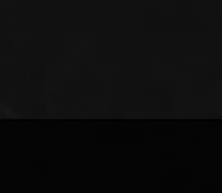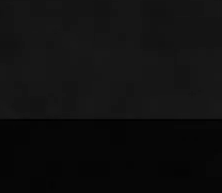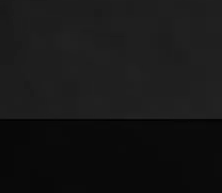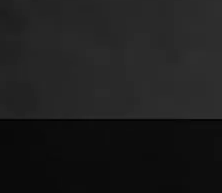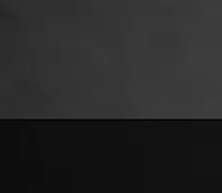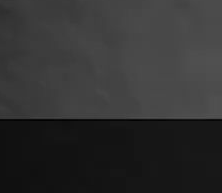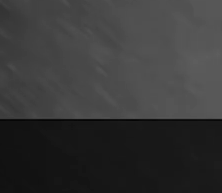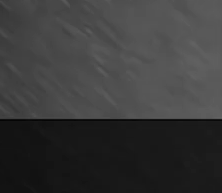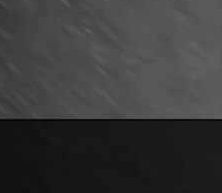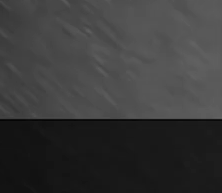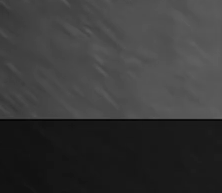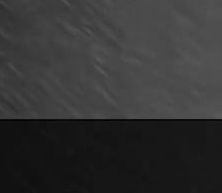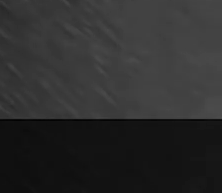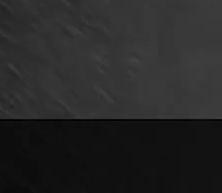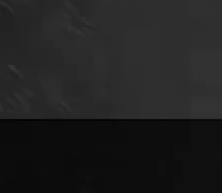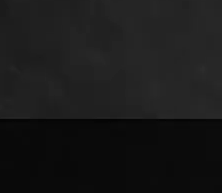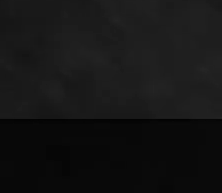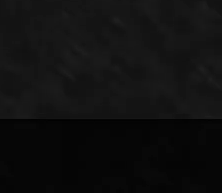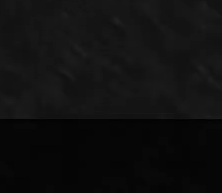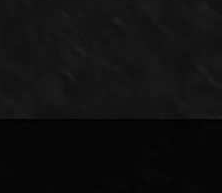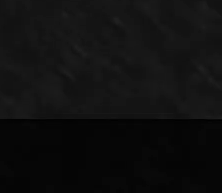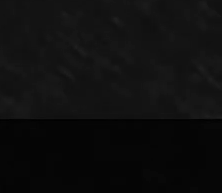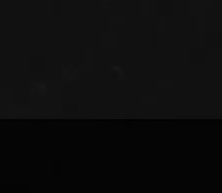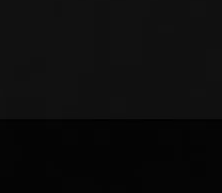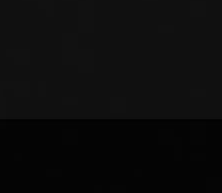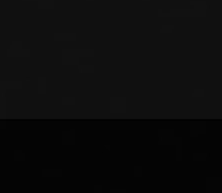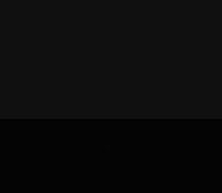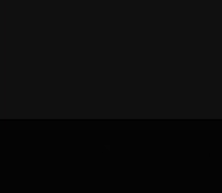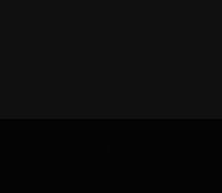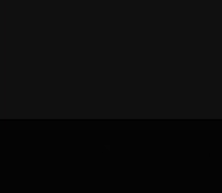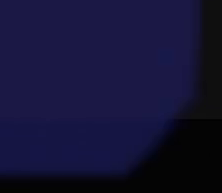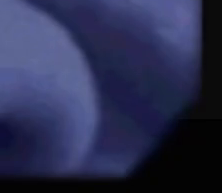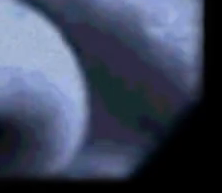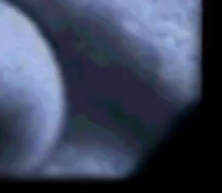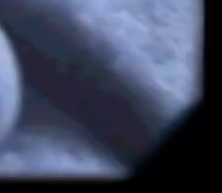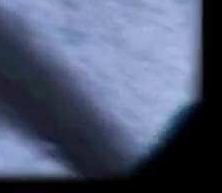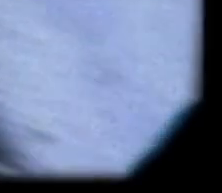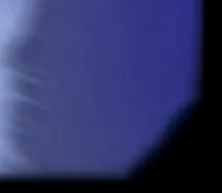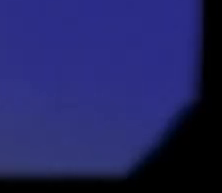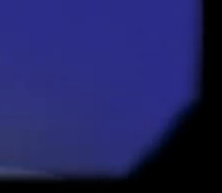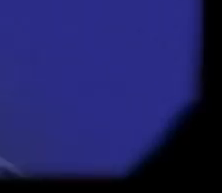cidadania e que os brasileiros são sujeitos, e de sujeito nós entendemos.